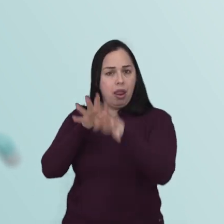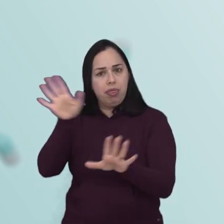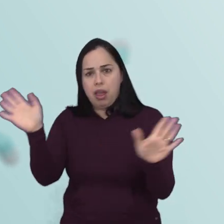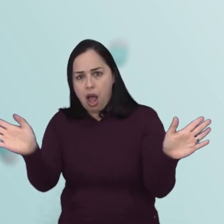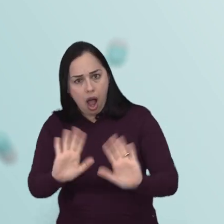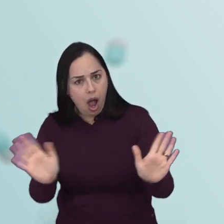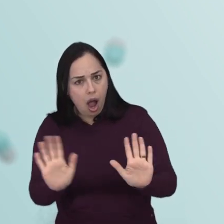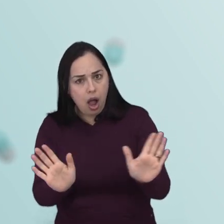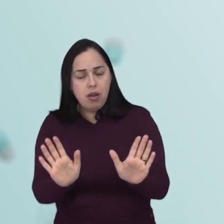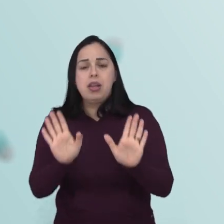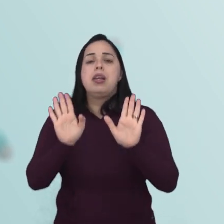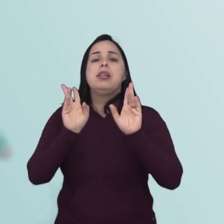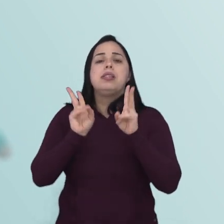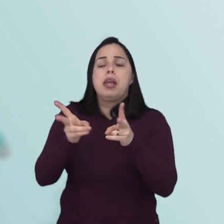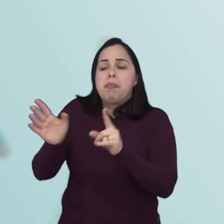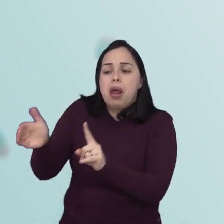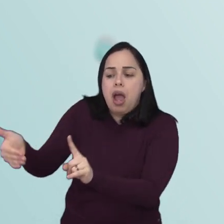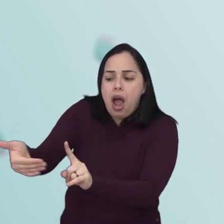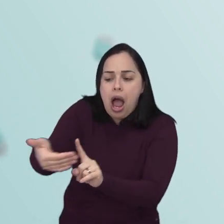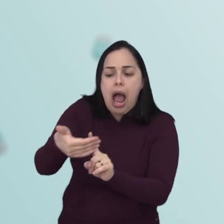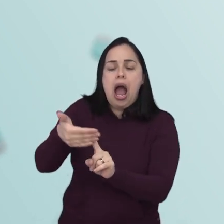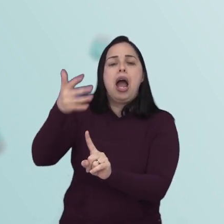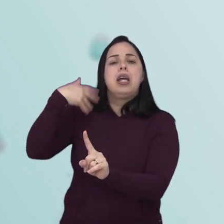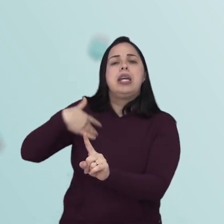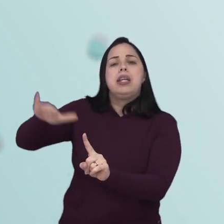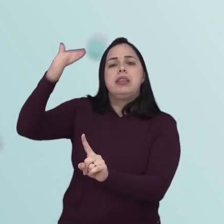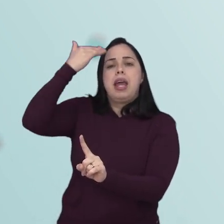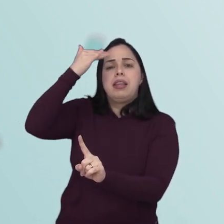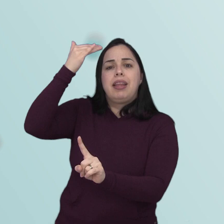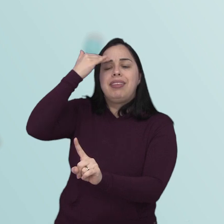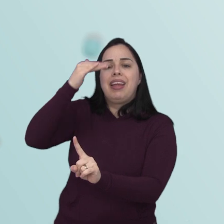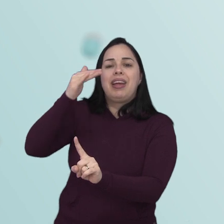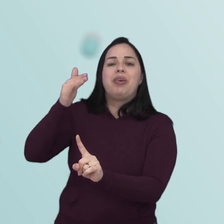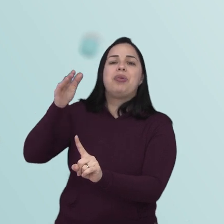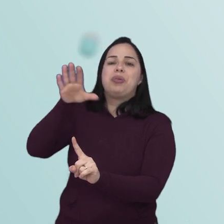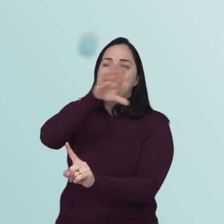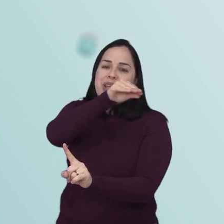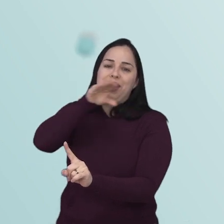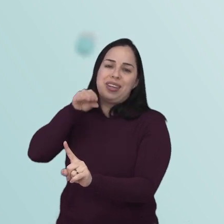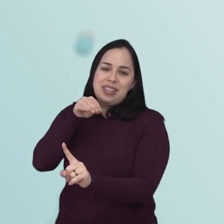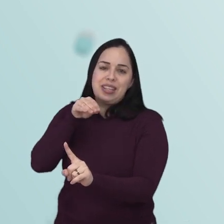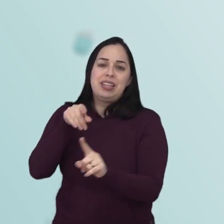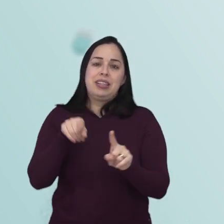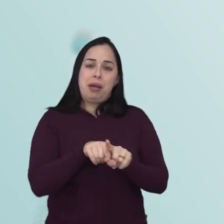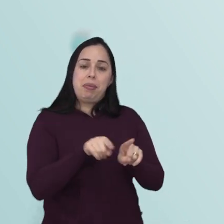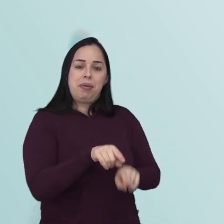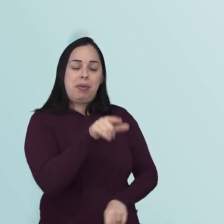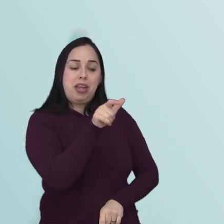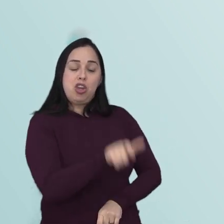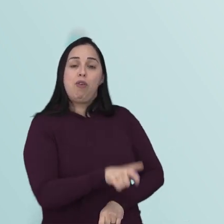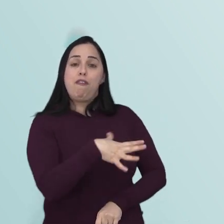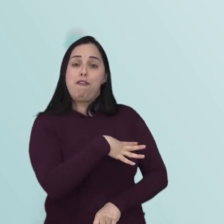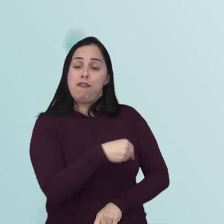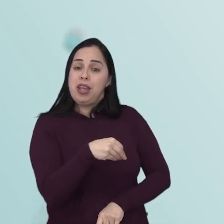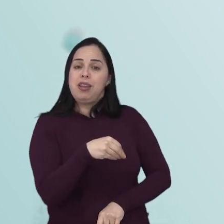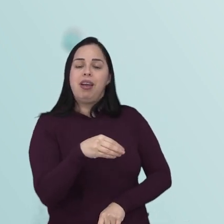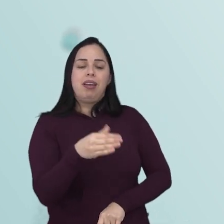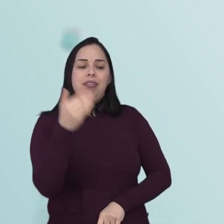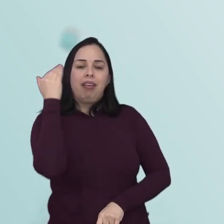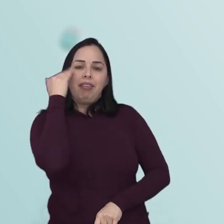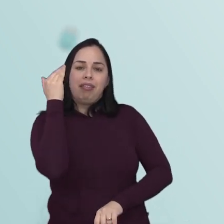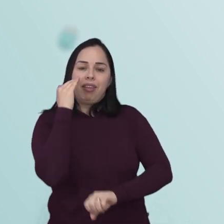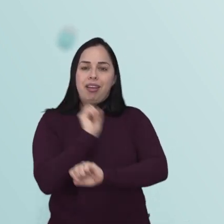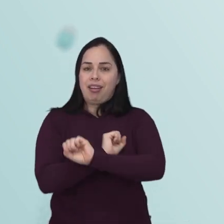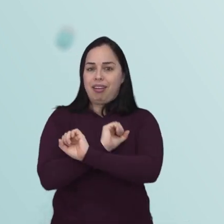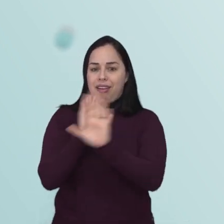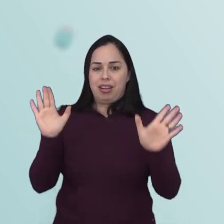Não, sempre acolher e entender os adolescentes e o seu grupo que ele